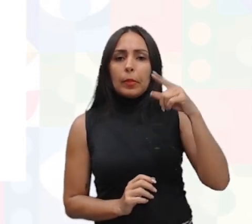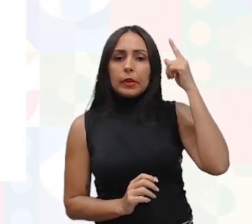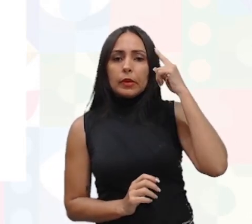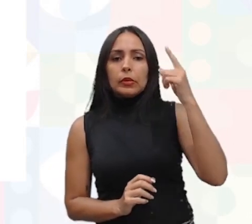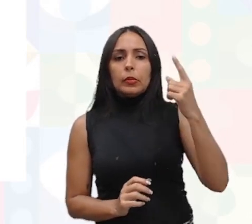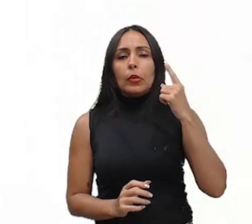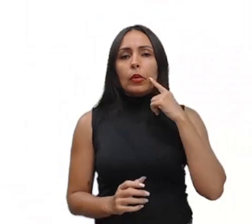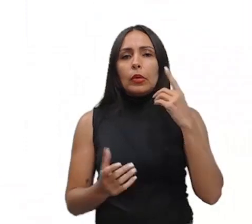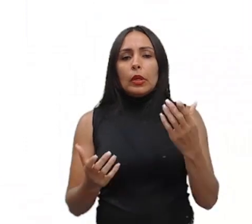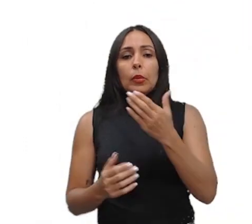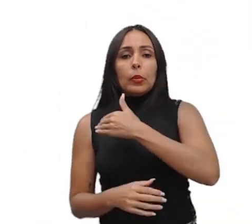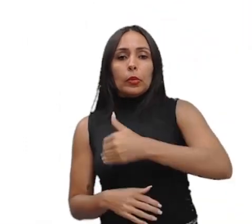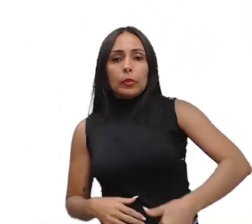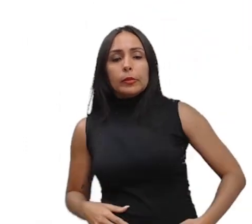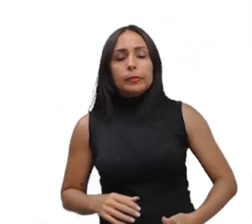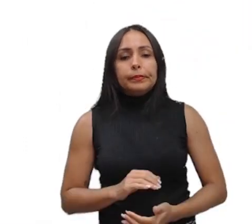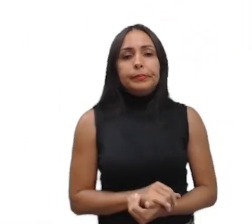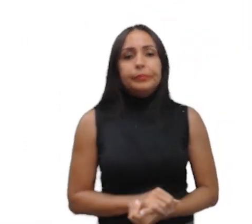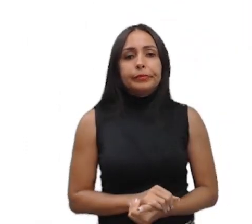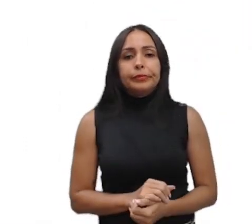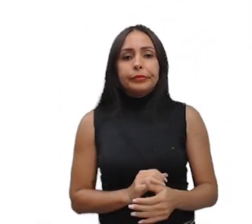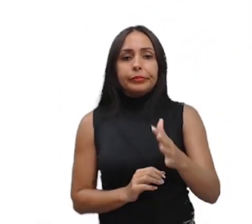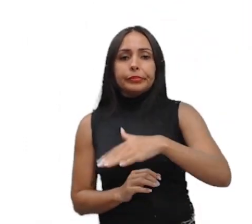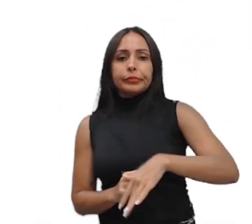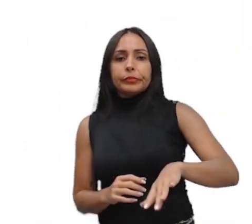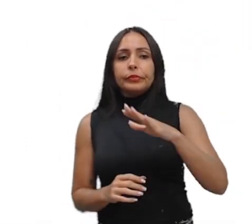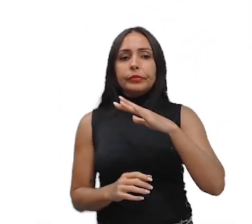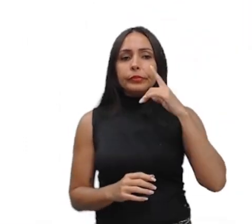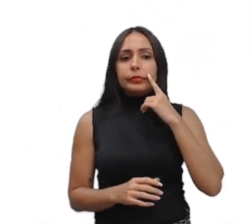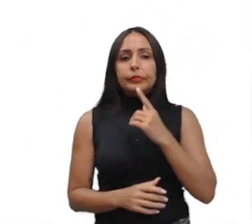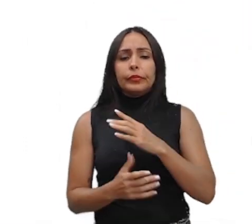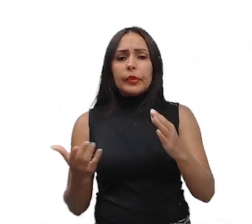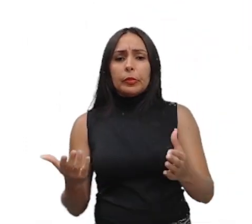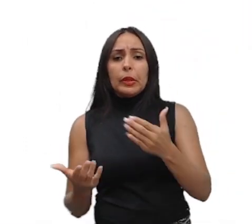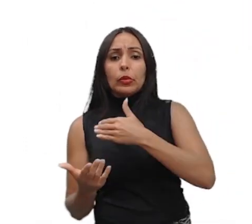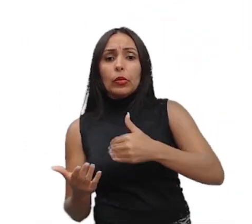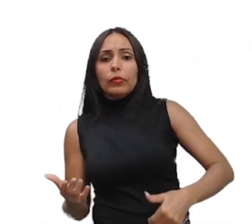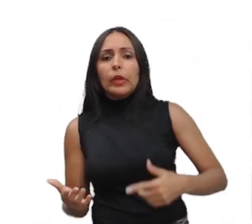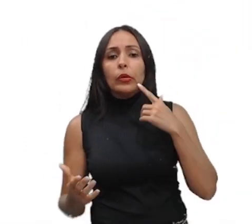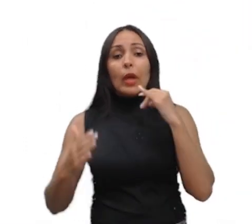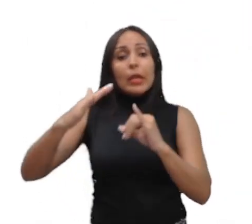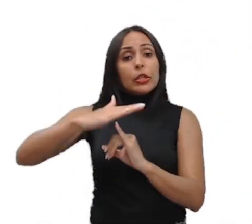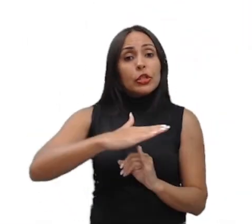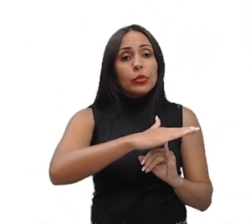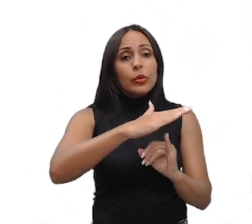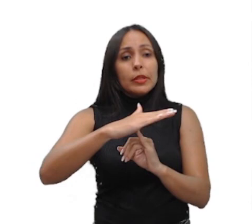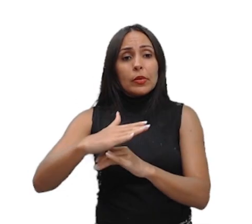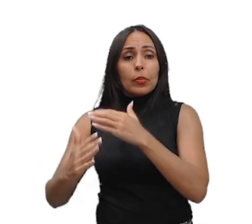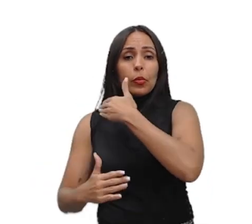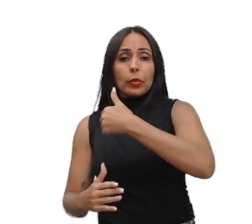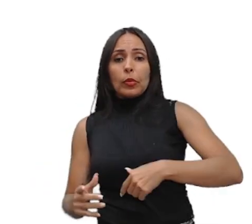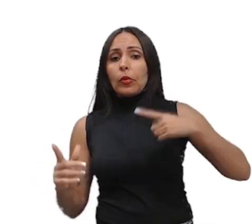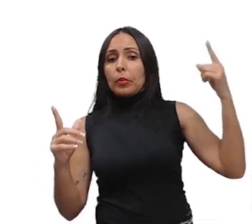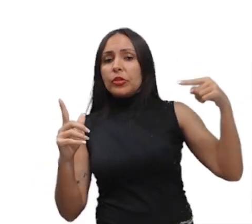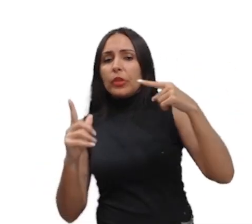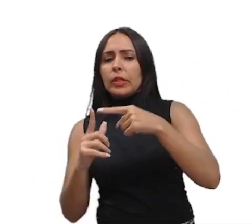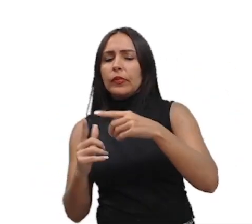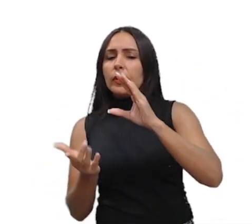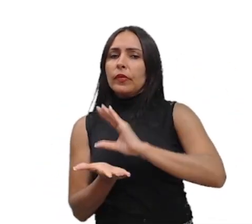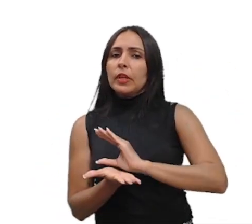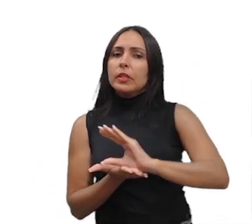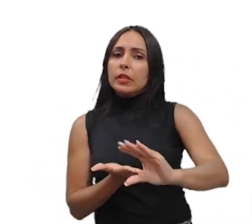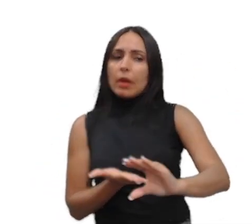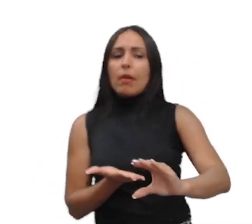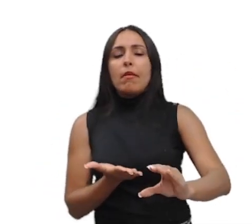públicos, onde eles são lançados por órgãos governamentais e instituições públicas com o objetivo de financiar